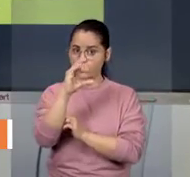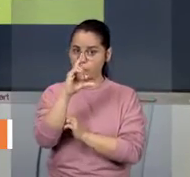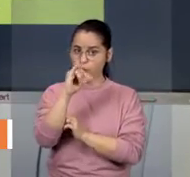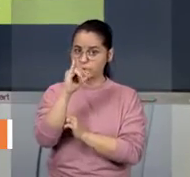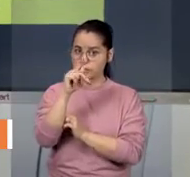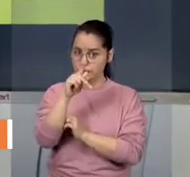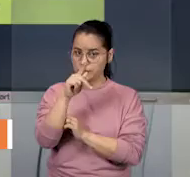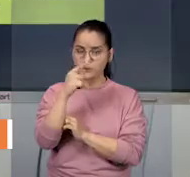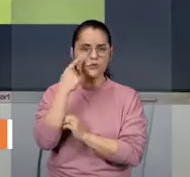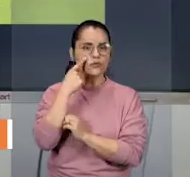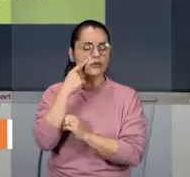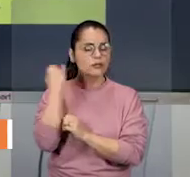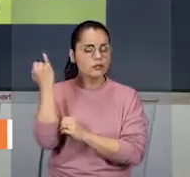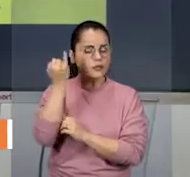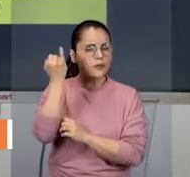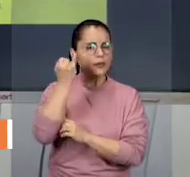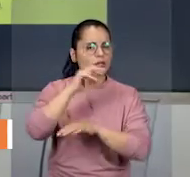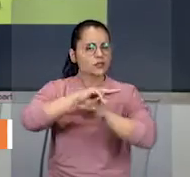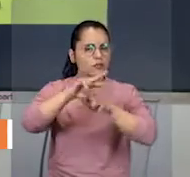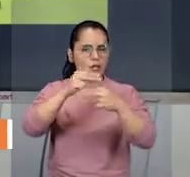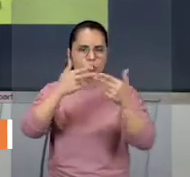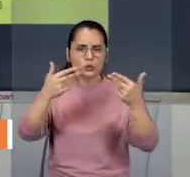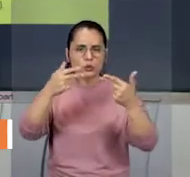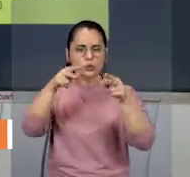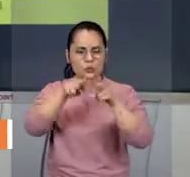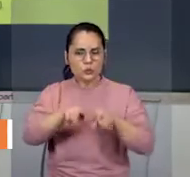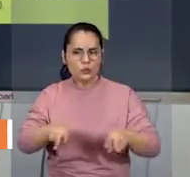ver importantes obras visuais,